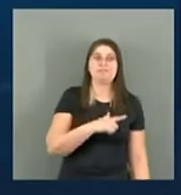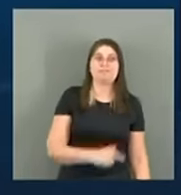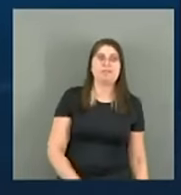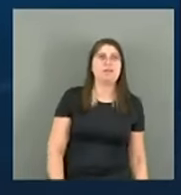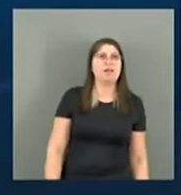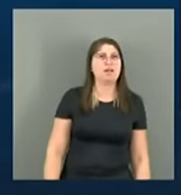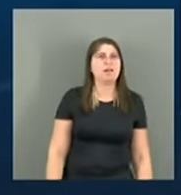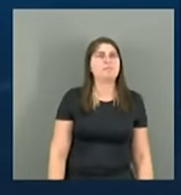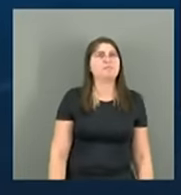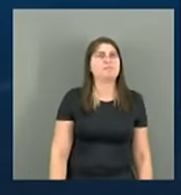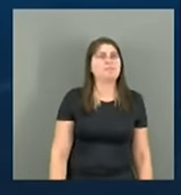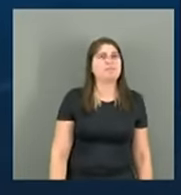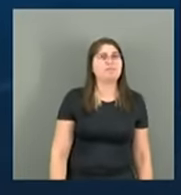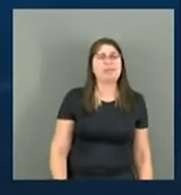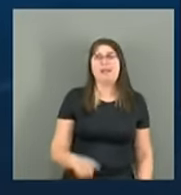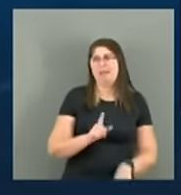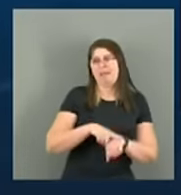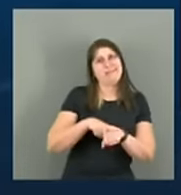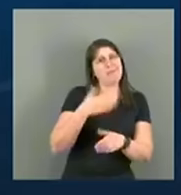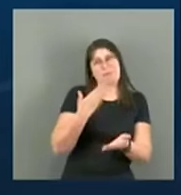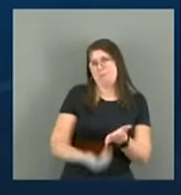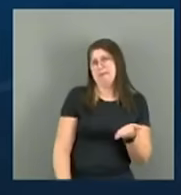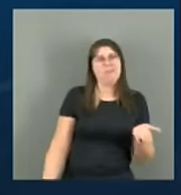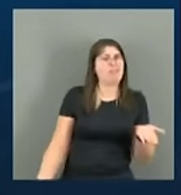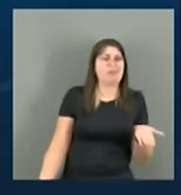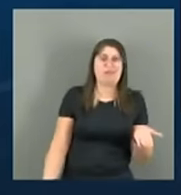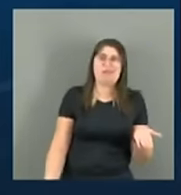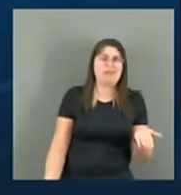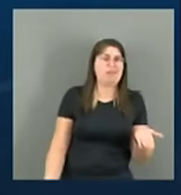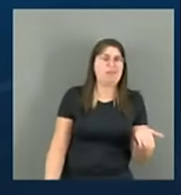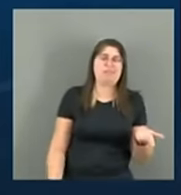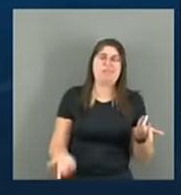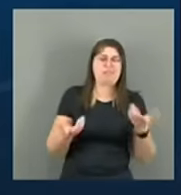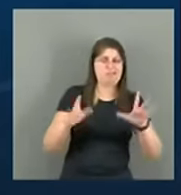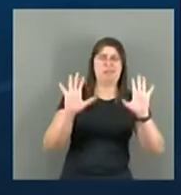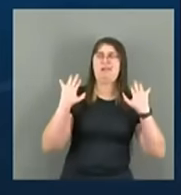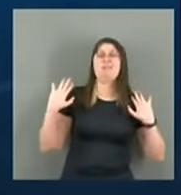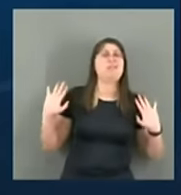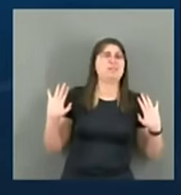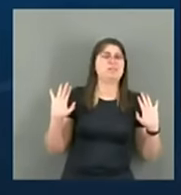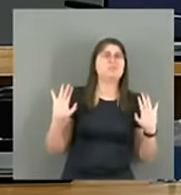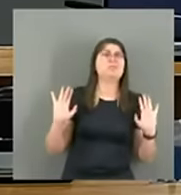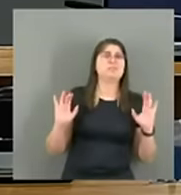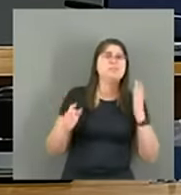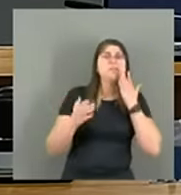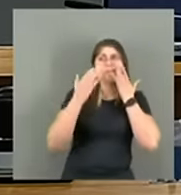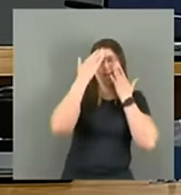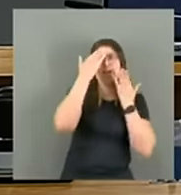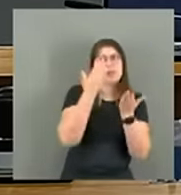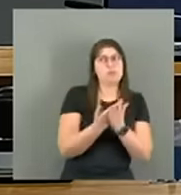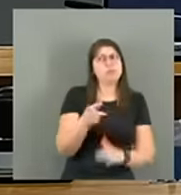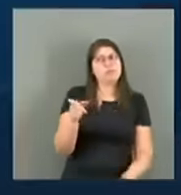Não, e outra, se for pra gente perder tempo, Mário, com todo o respeito, não tô nem afim disso. Muito obrigado. Como eu te falei, confio na tua palavra.